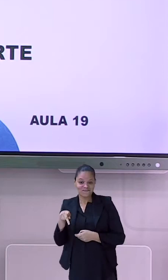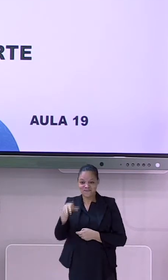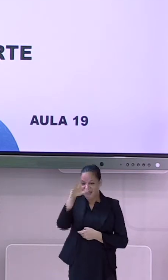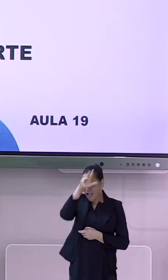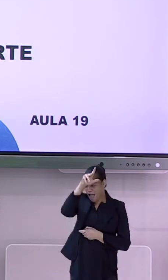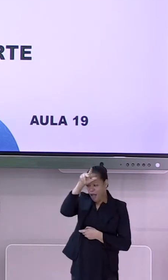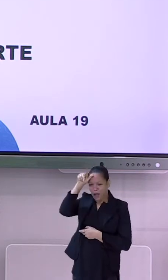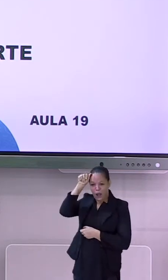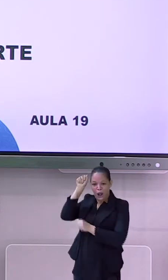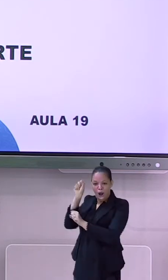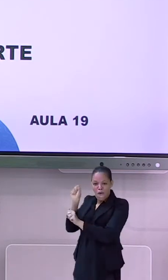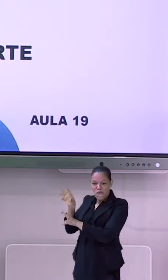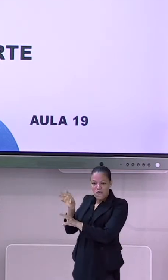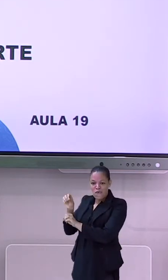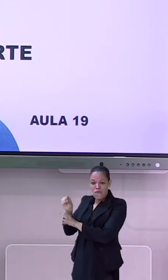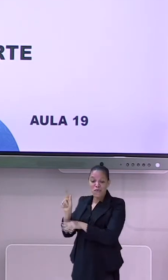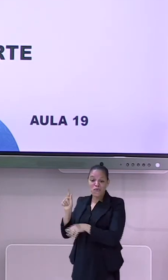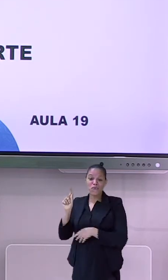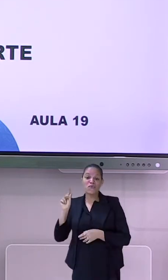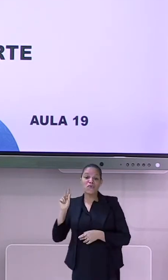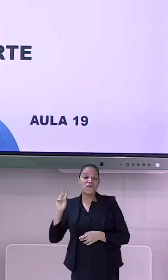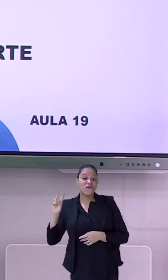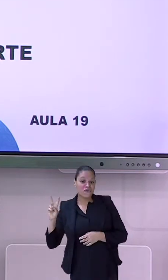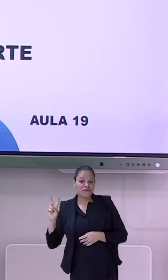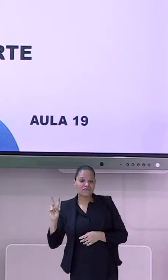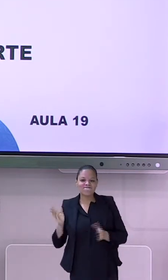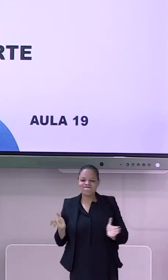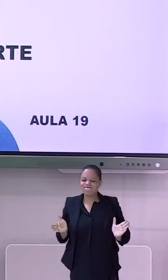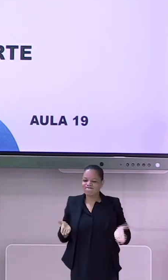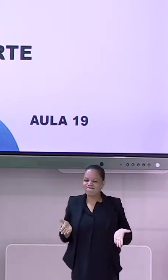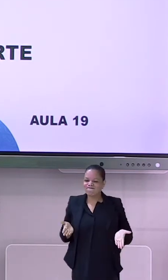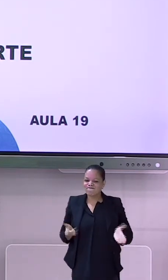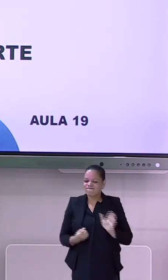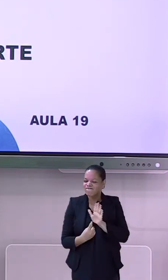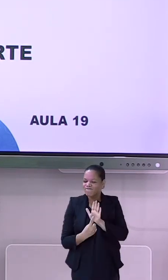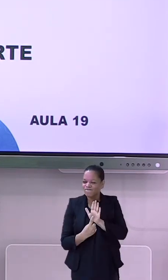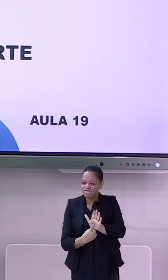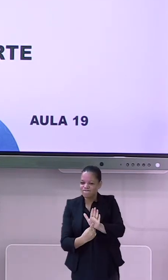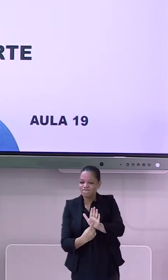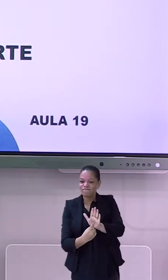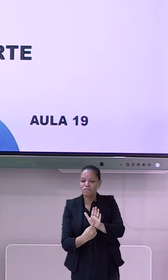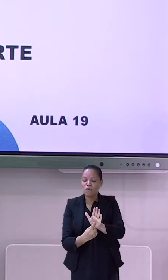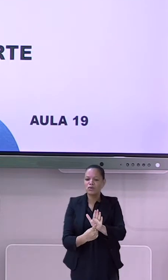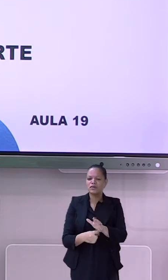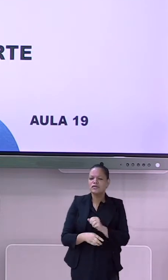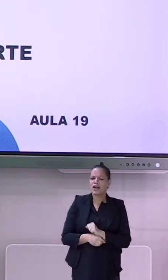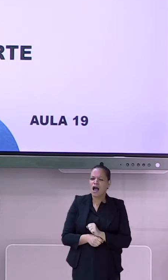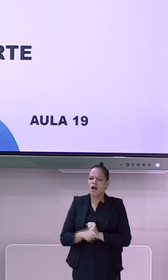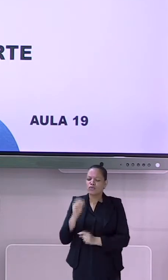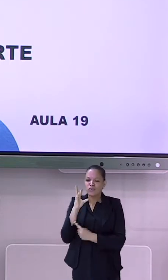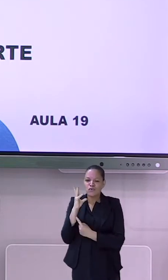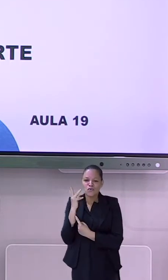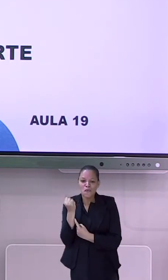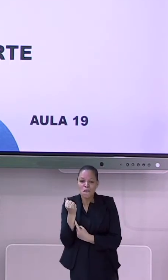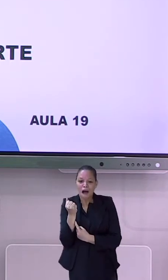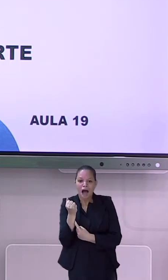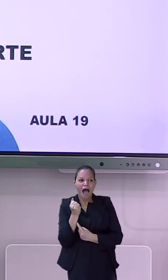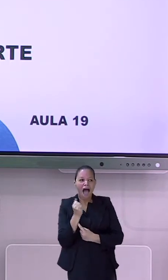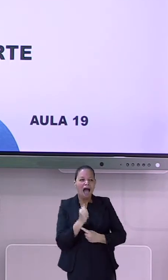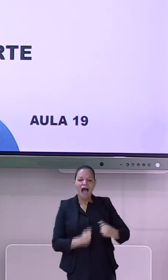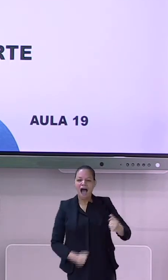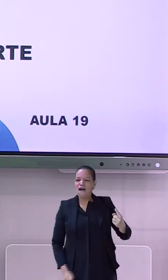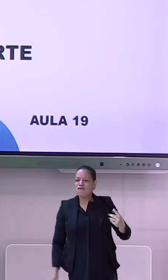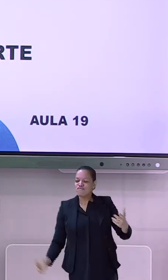Valadares, Elisângela Martins. Vamos ficar aqui juntos hoje para aprender um pouquinho sobre a arte da paisagem